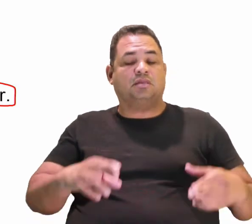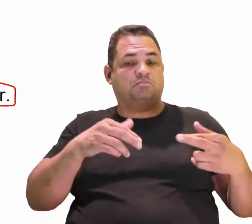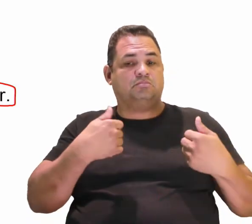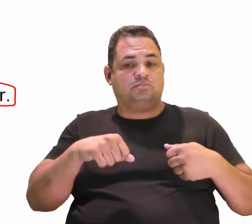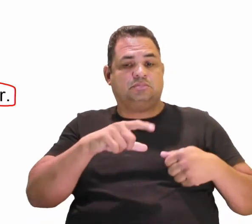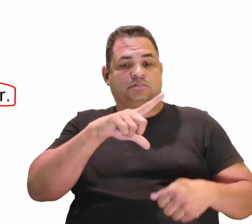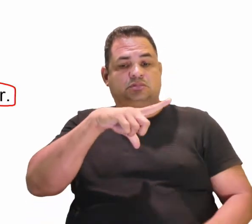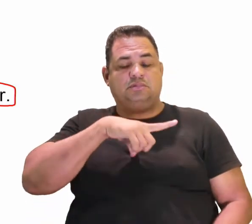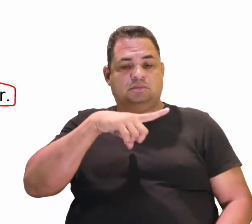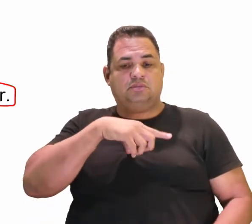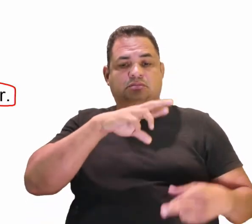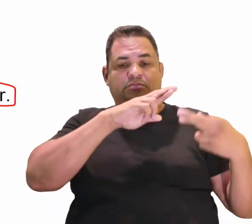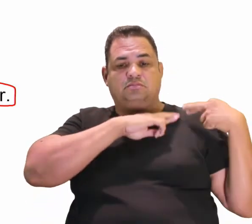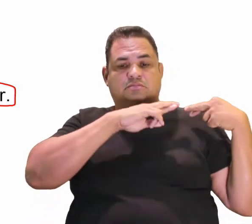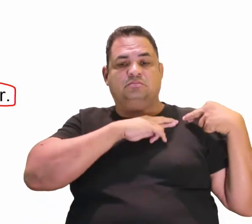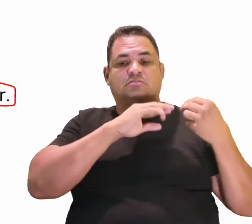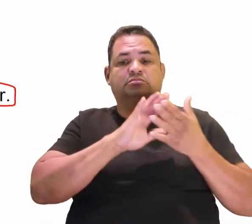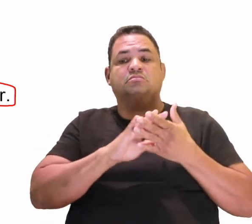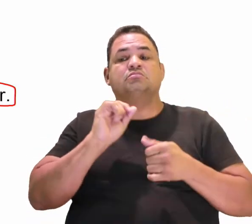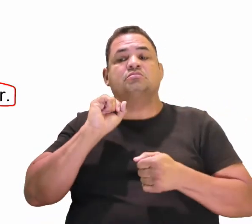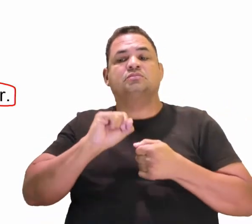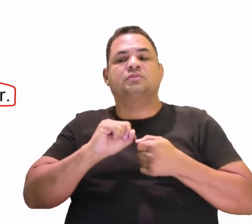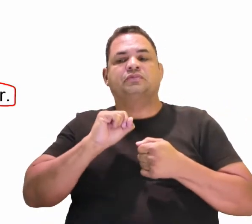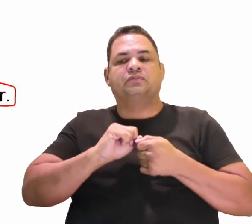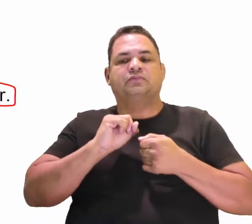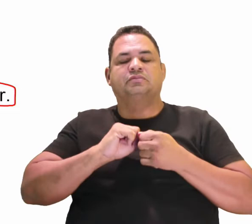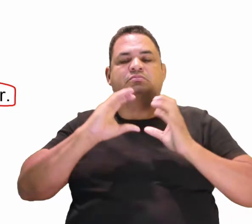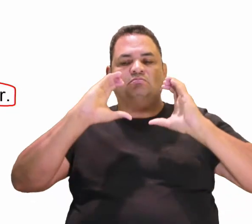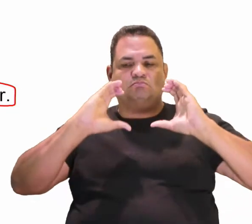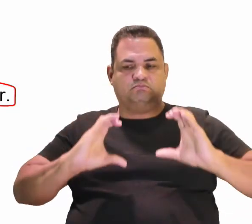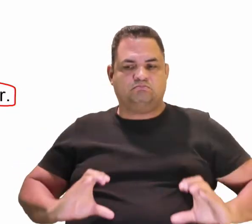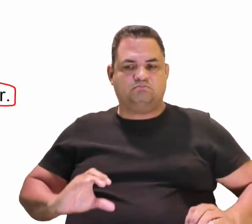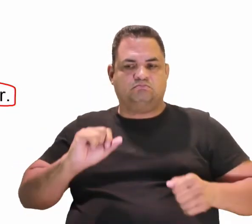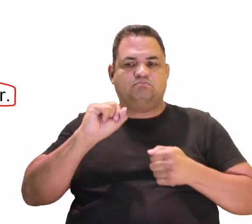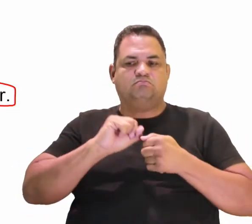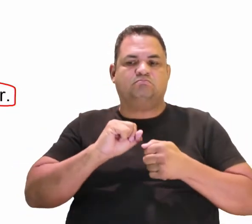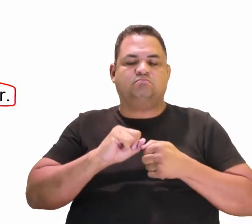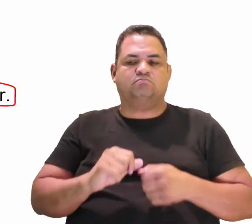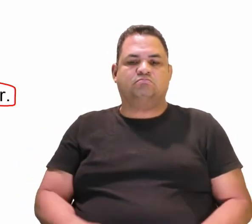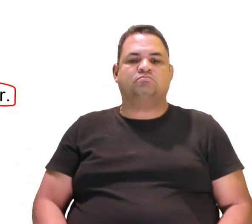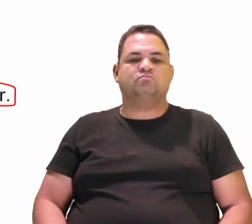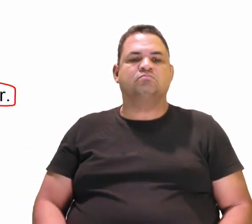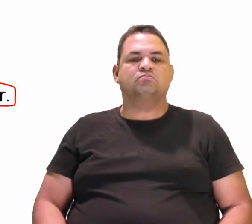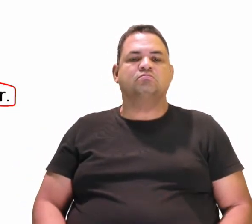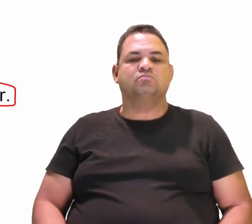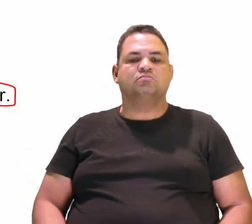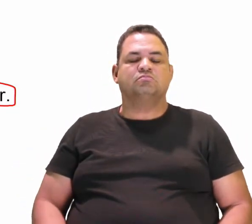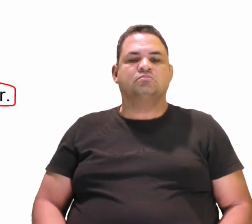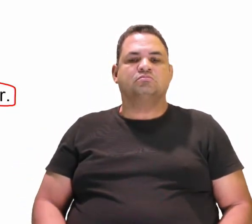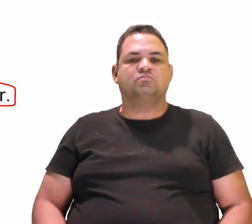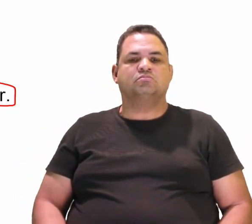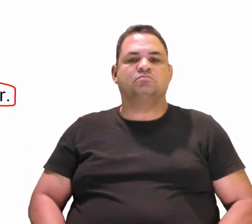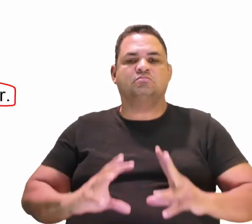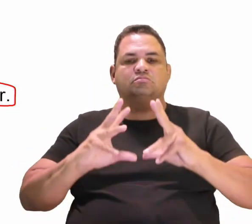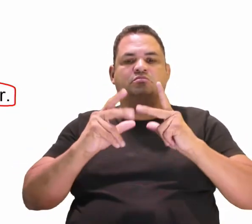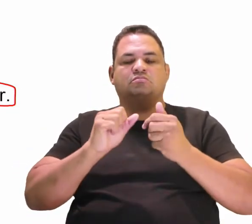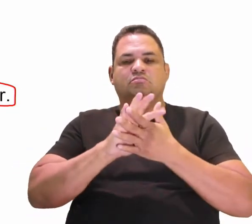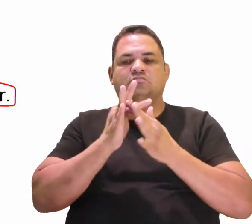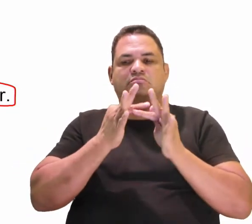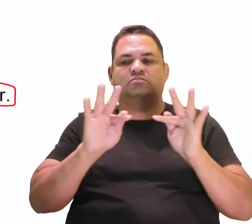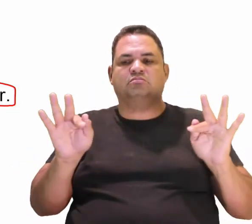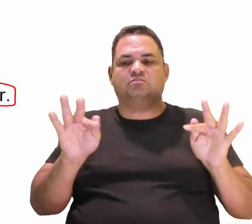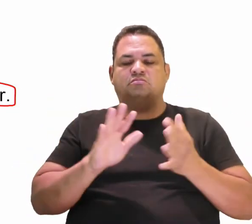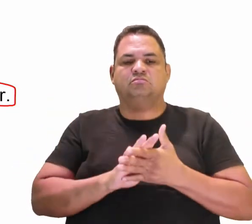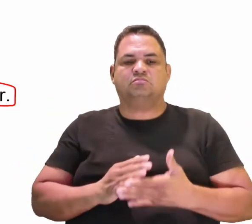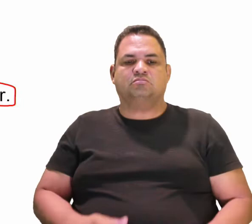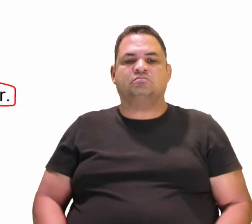pelos seus comportamentos ou pelo seu comportamento. Muito bem? Todas essas frases até